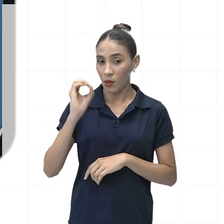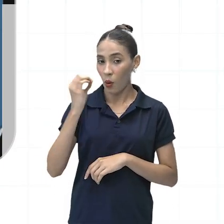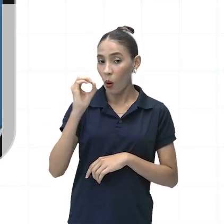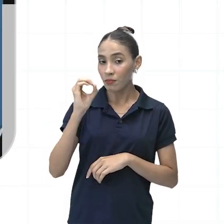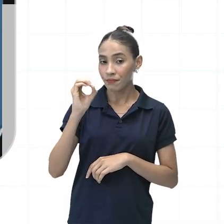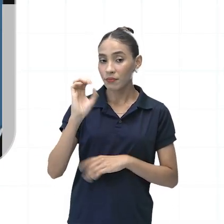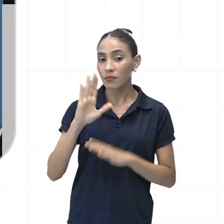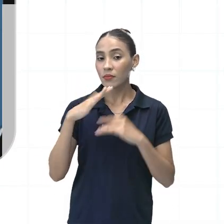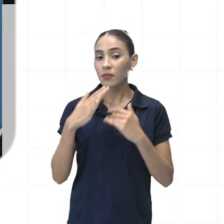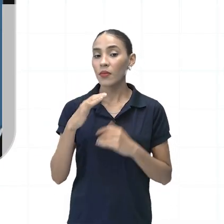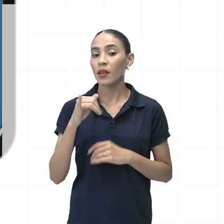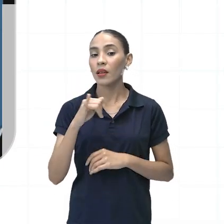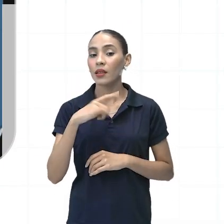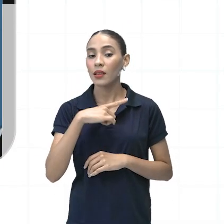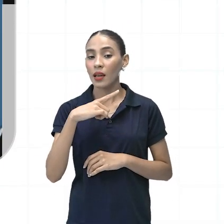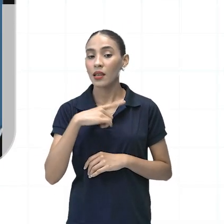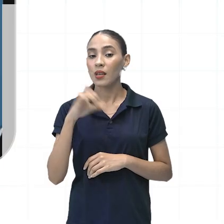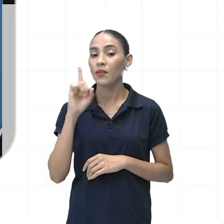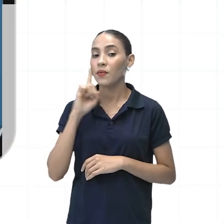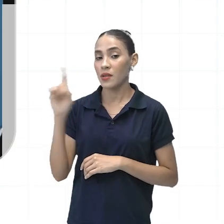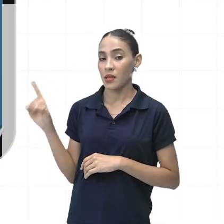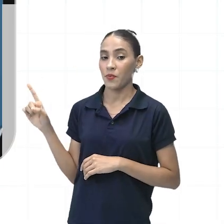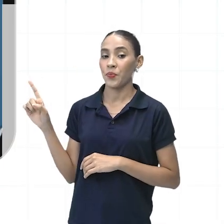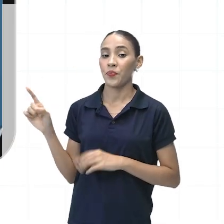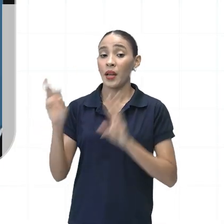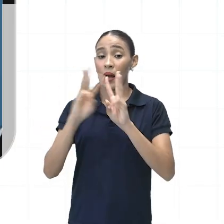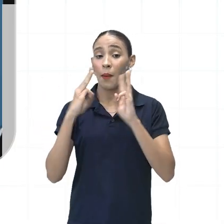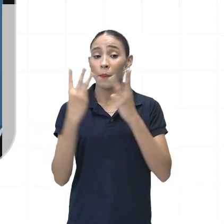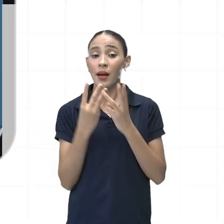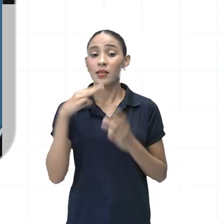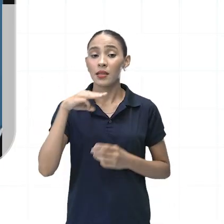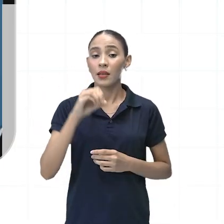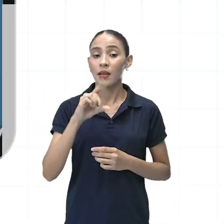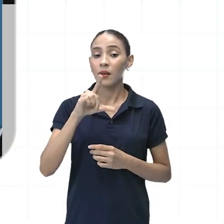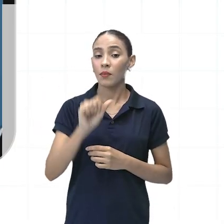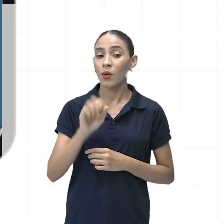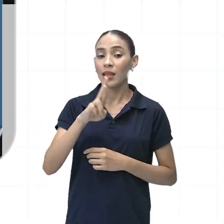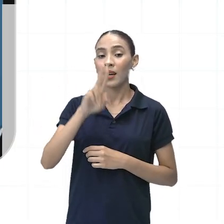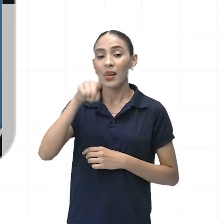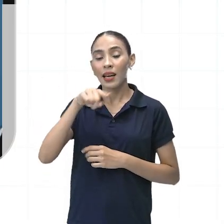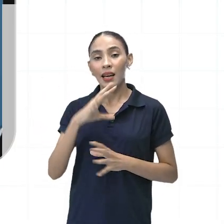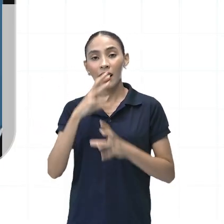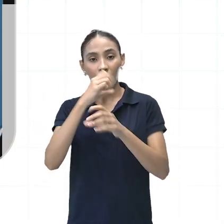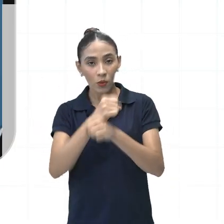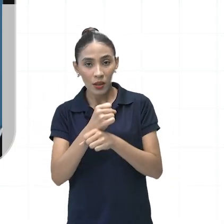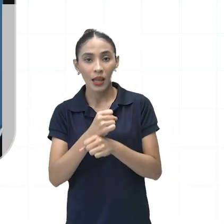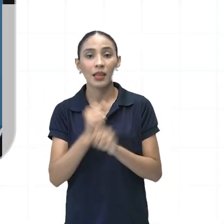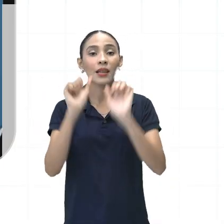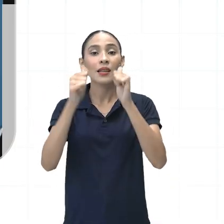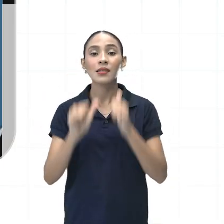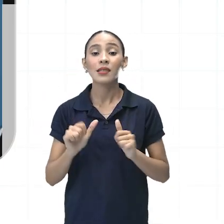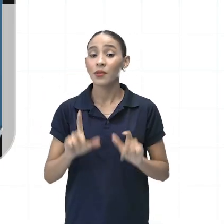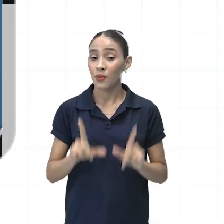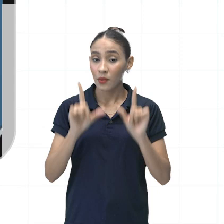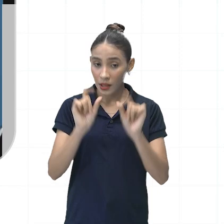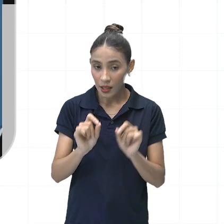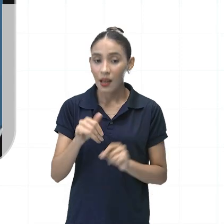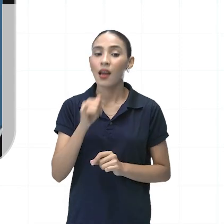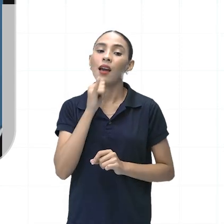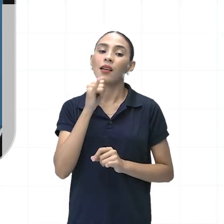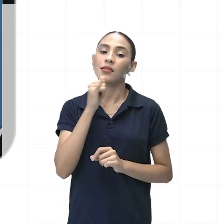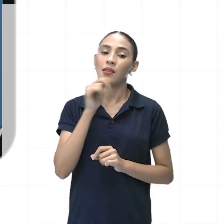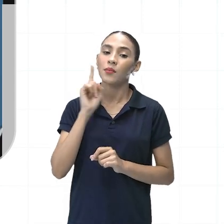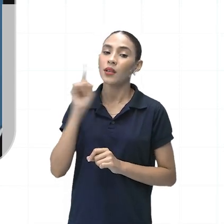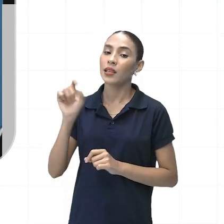O. Então, aqui nós temos um exemplo. E a massa molar, ela é calculada, então, levando em consideração, vejam vocês, no caso aqui